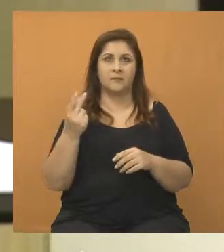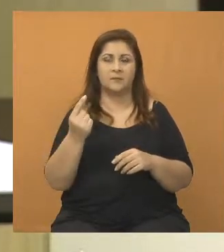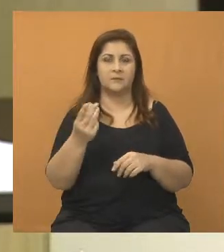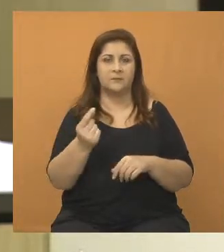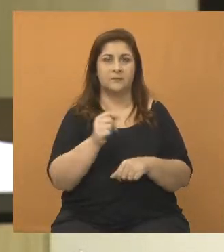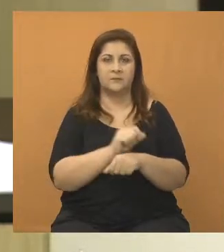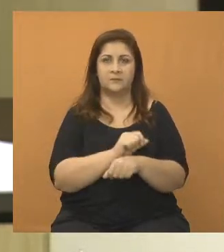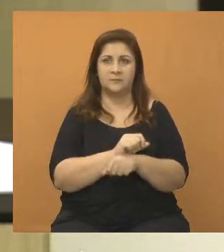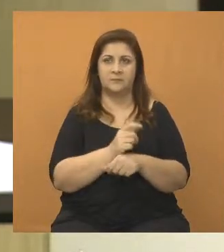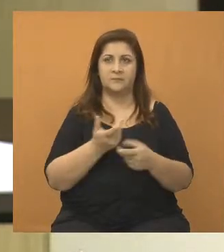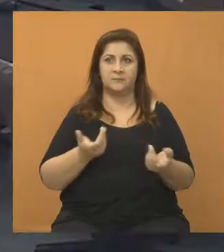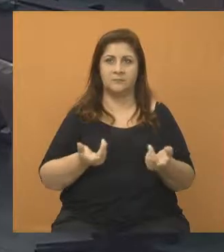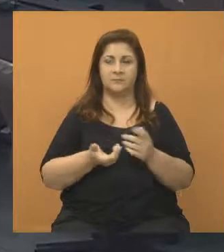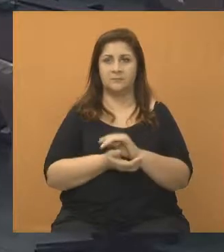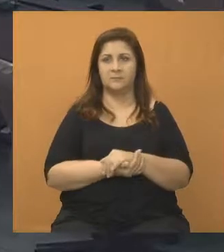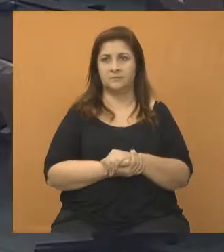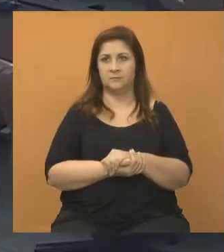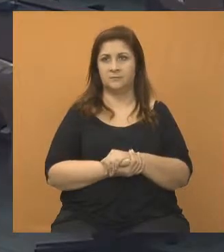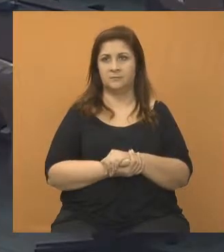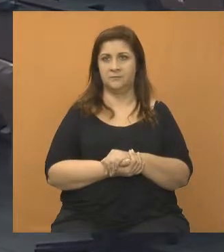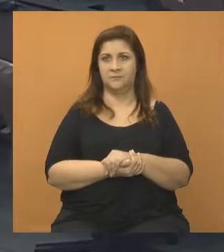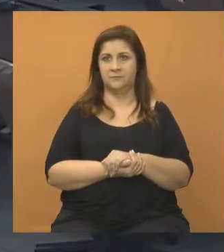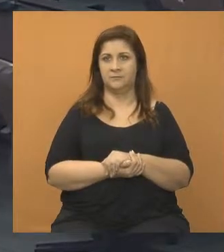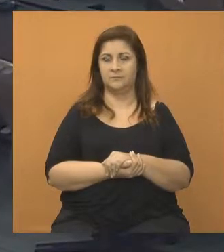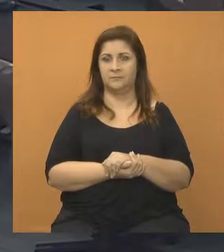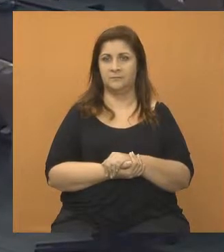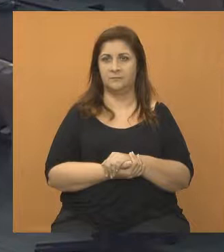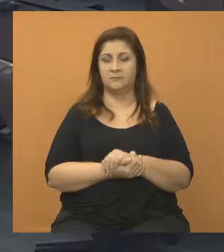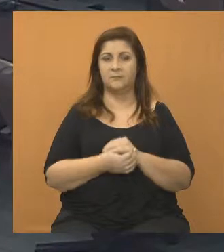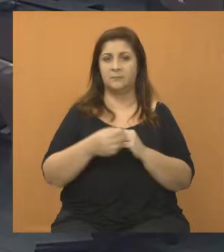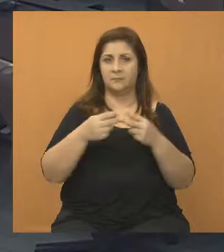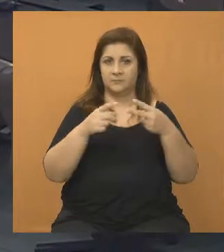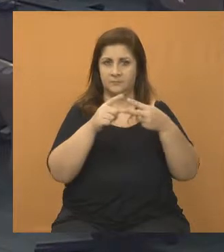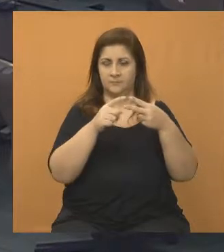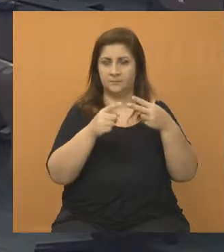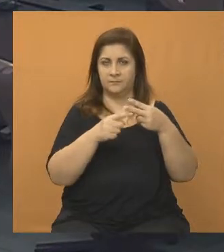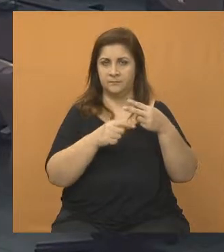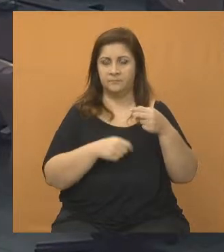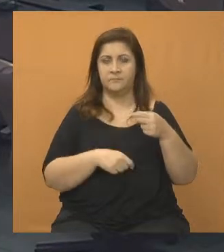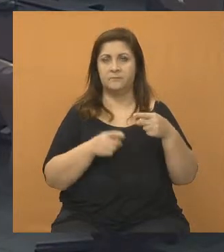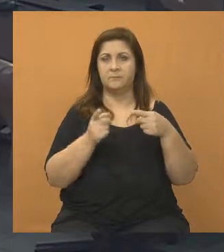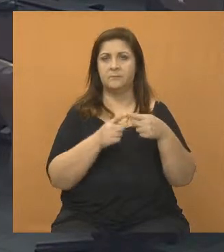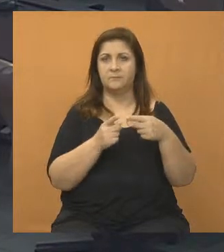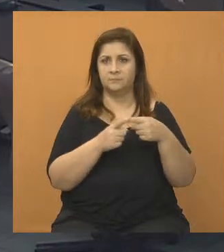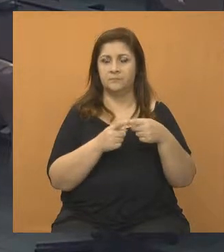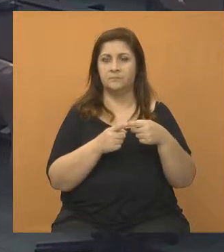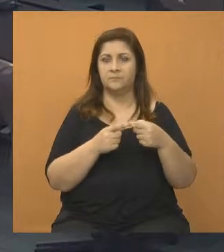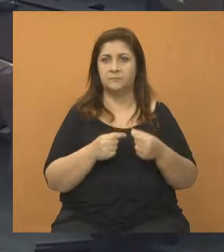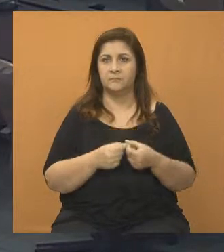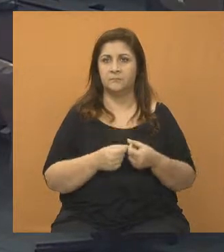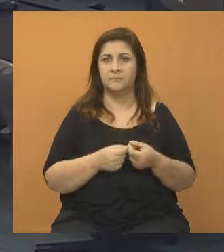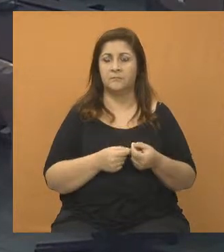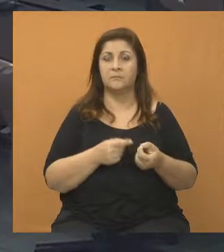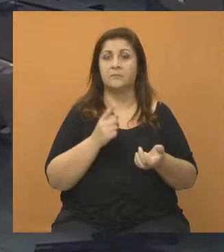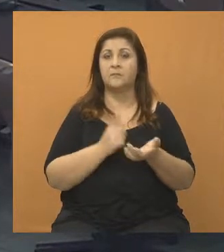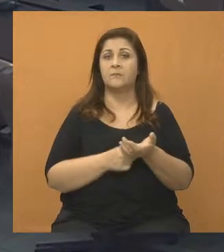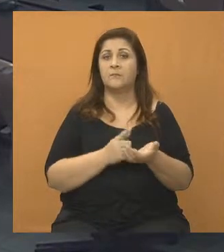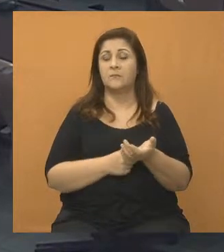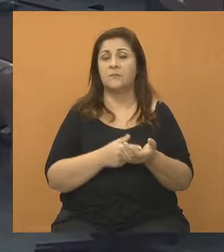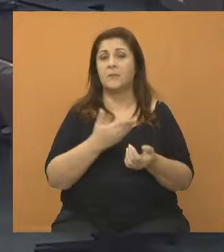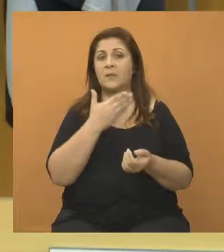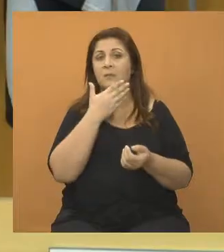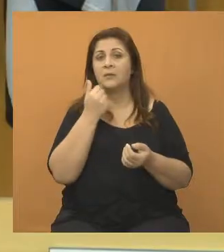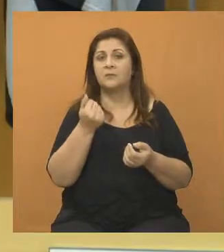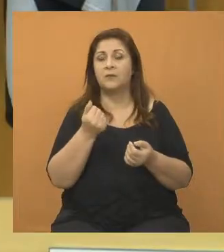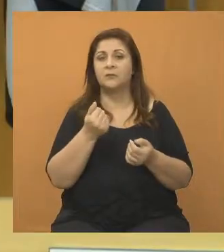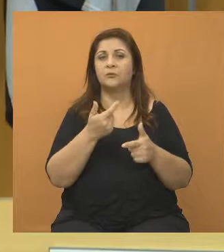pela cidade de Careim. Então, aqui a gente tem duas questões. Esses projetos de infraestrutura eles são mais fáceis de financiar, né? Você